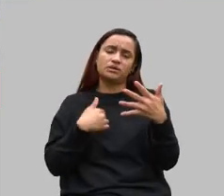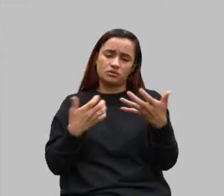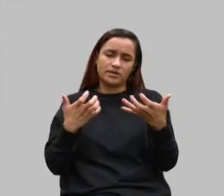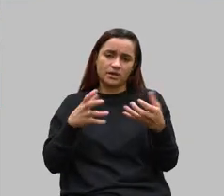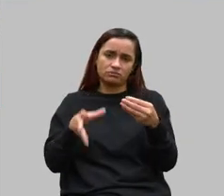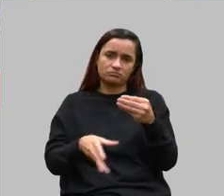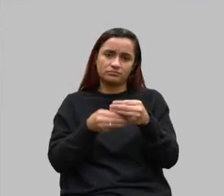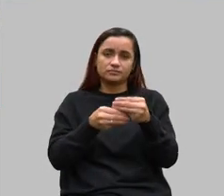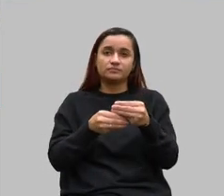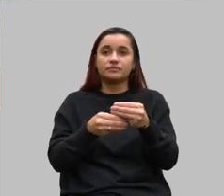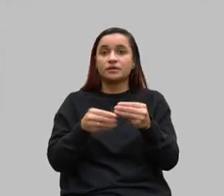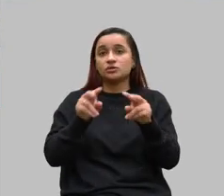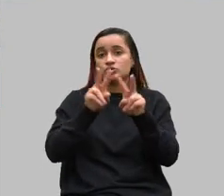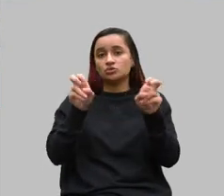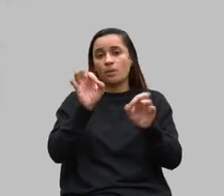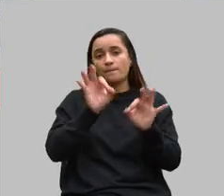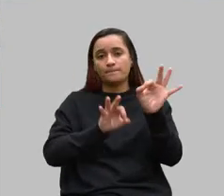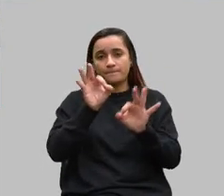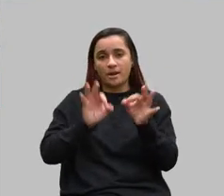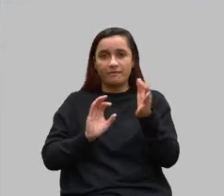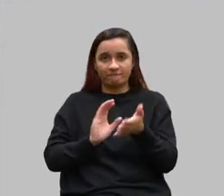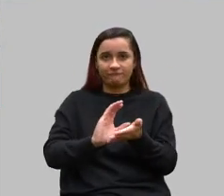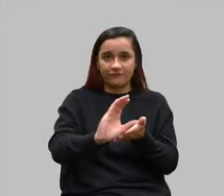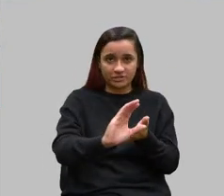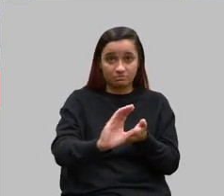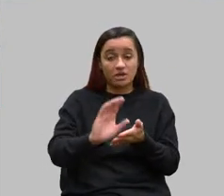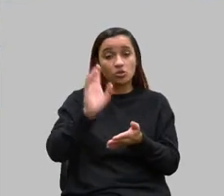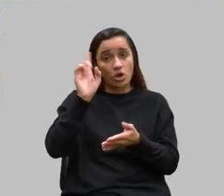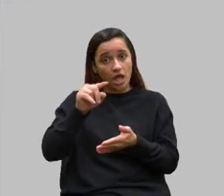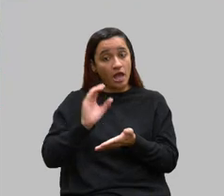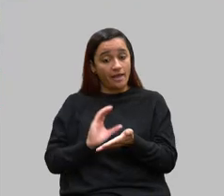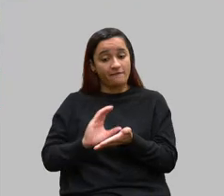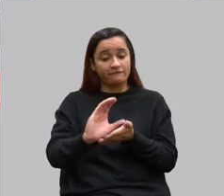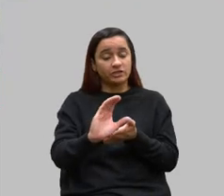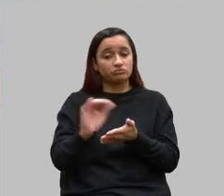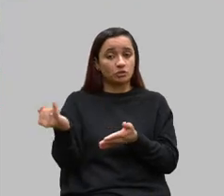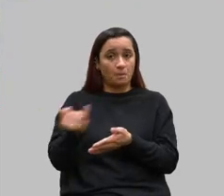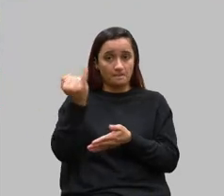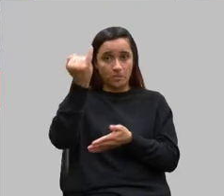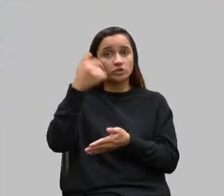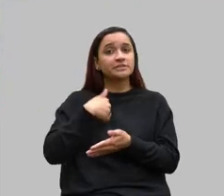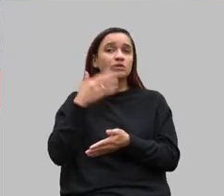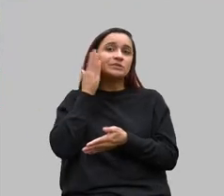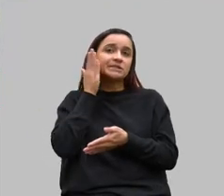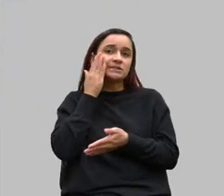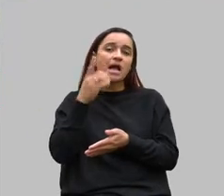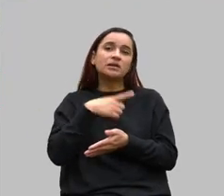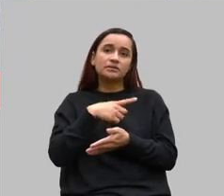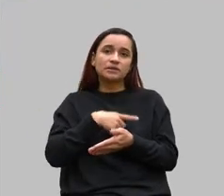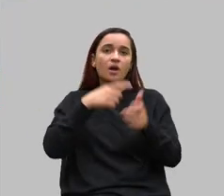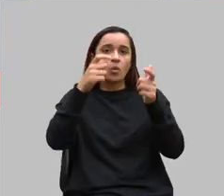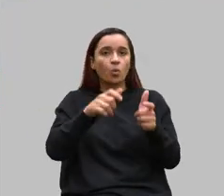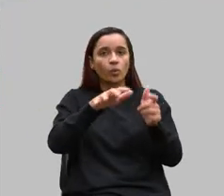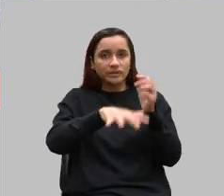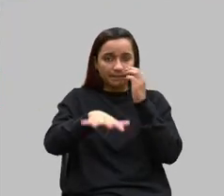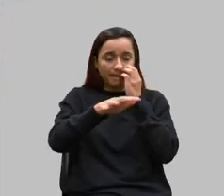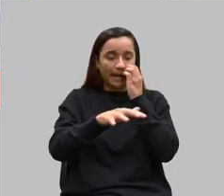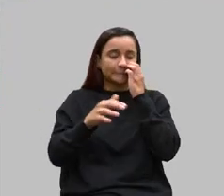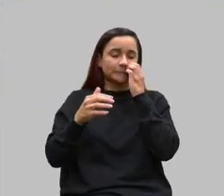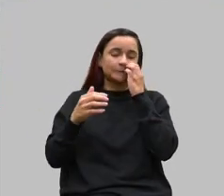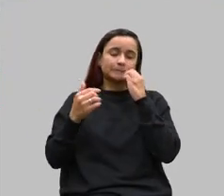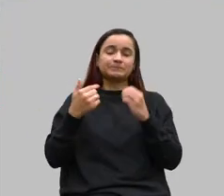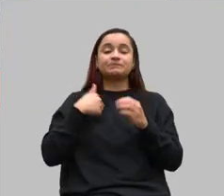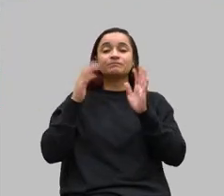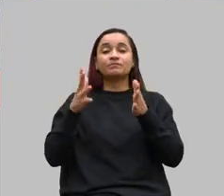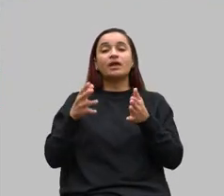nosso plano de investimento enfim é um investimento vultuoso acho que há um espaço e eu escutei atentamente as falas do secretário Leonardo as